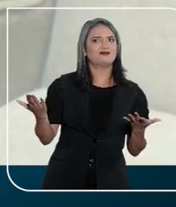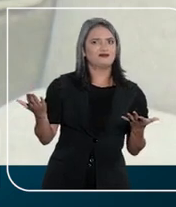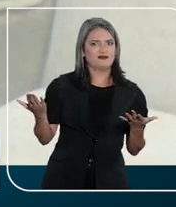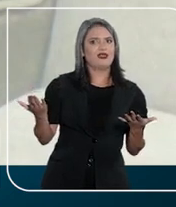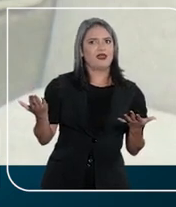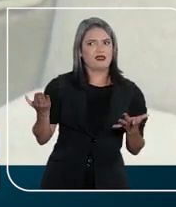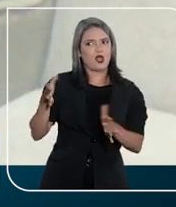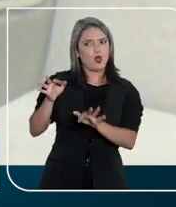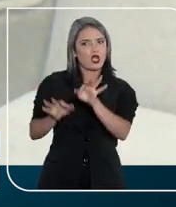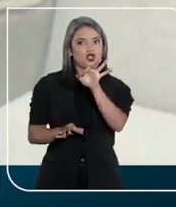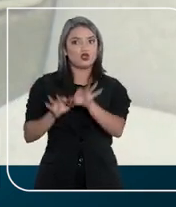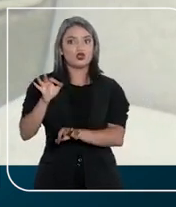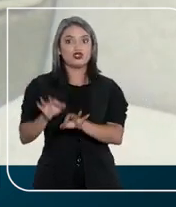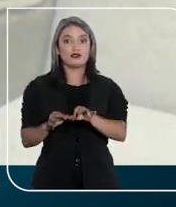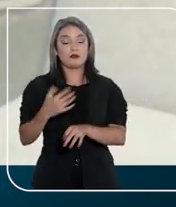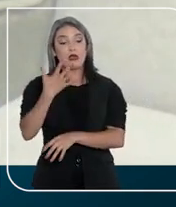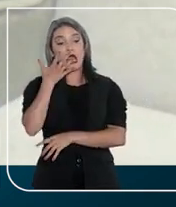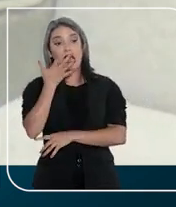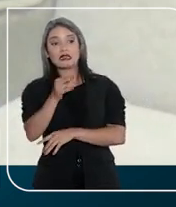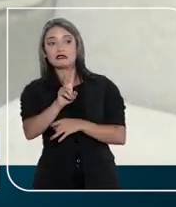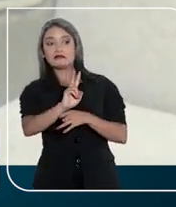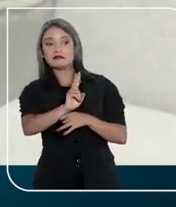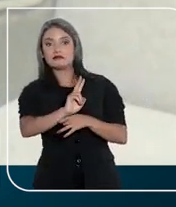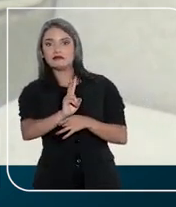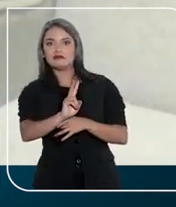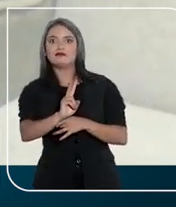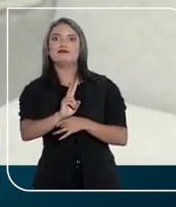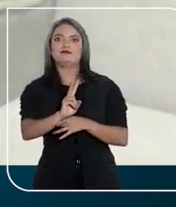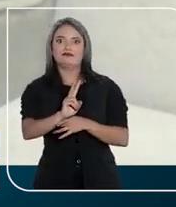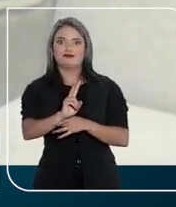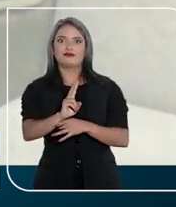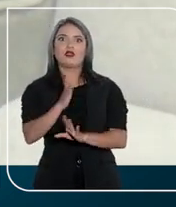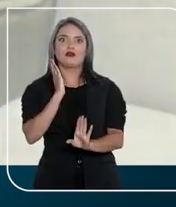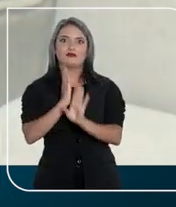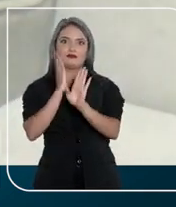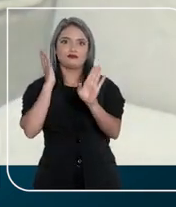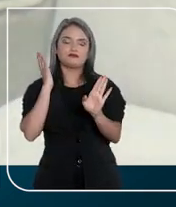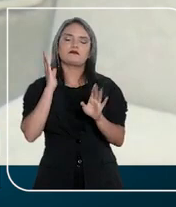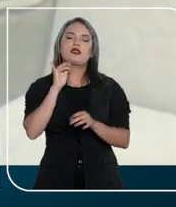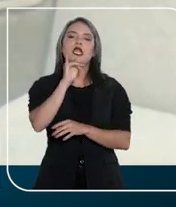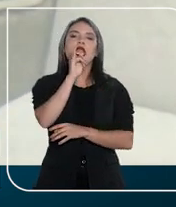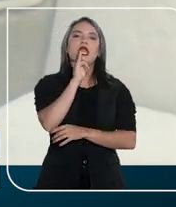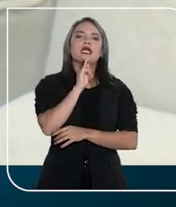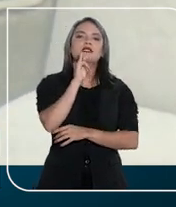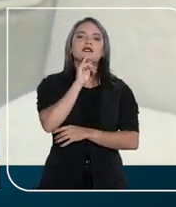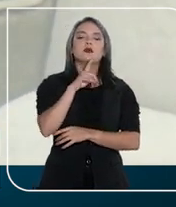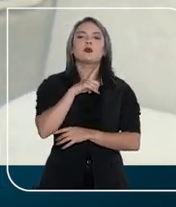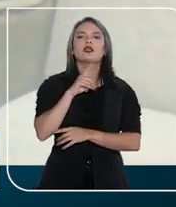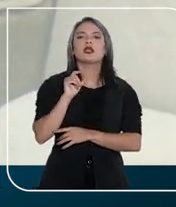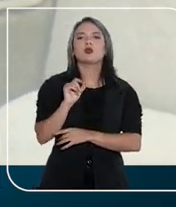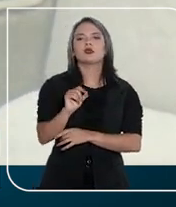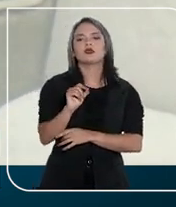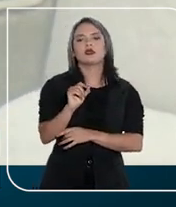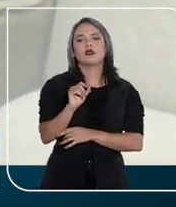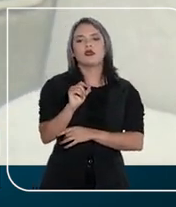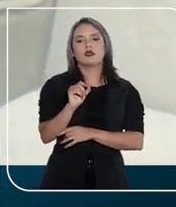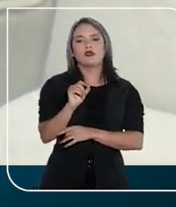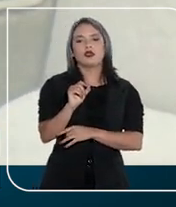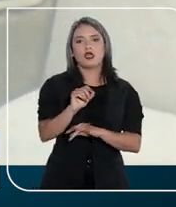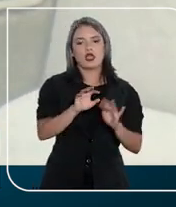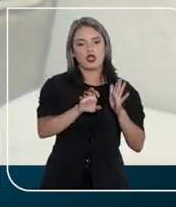juridicidade. E isso pode ser percebido facilmente nas mais diversas situações, como, por exemplo, questões que não estão